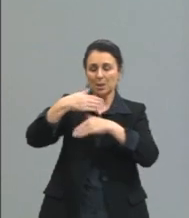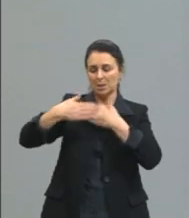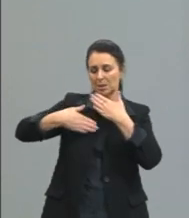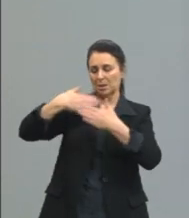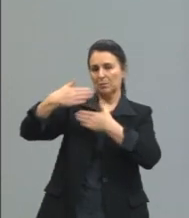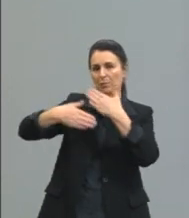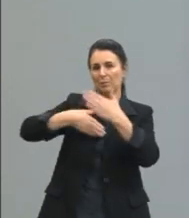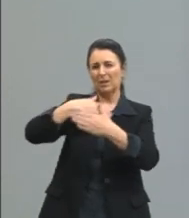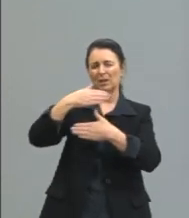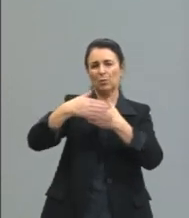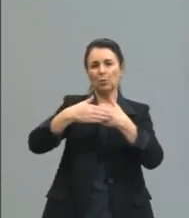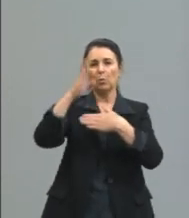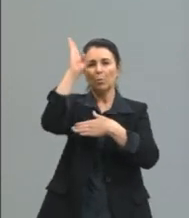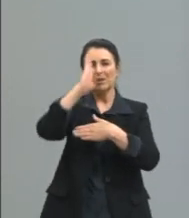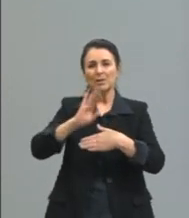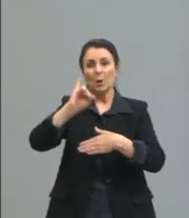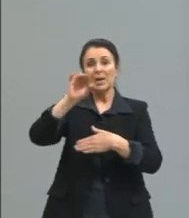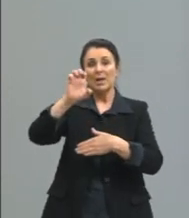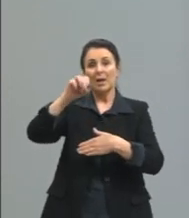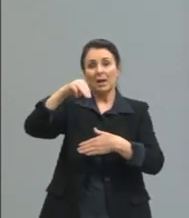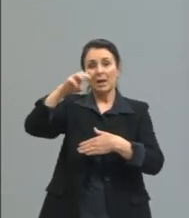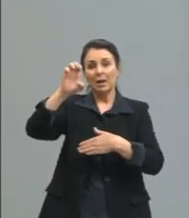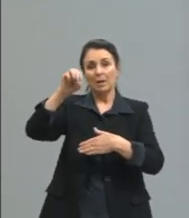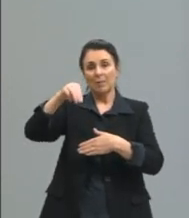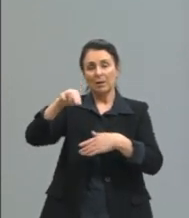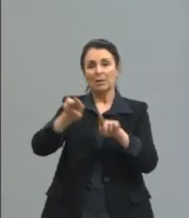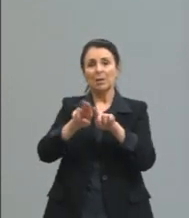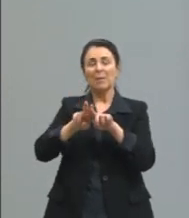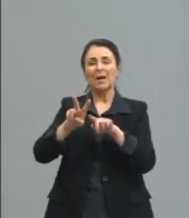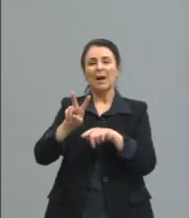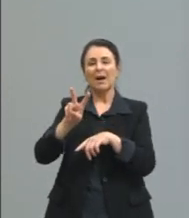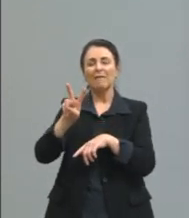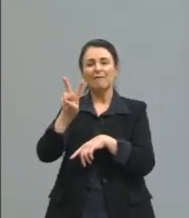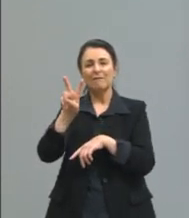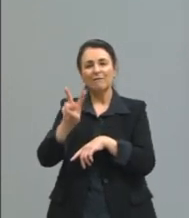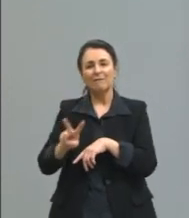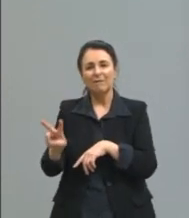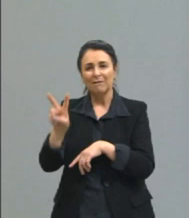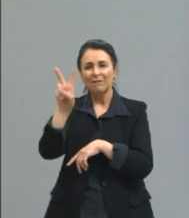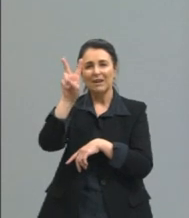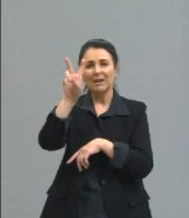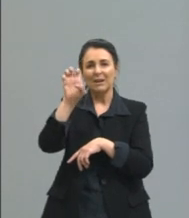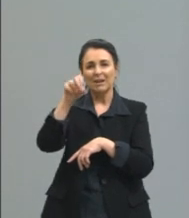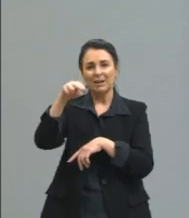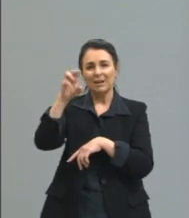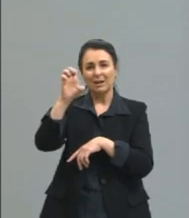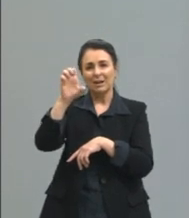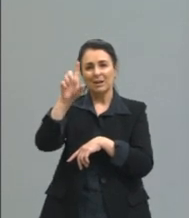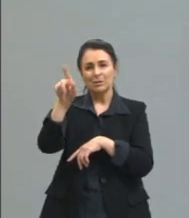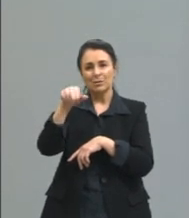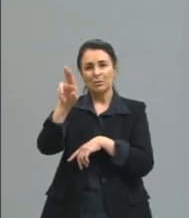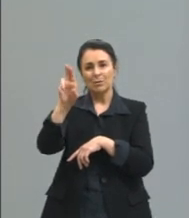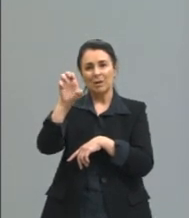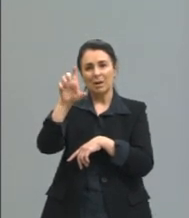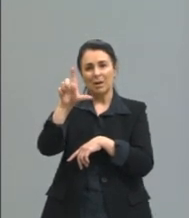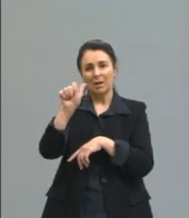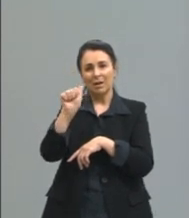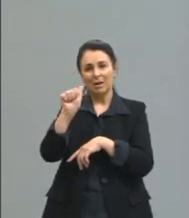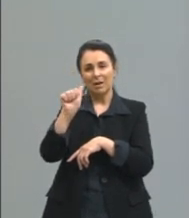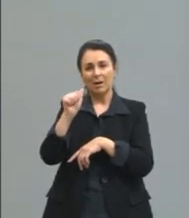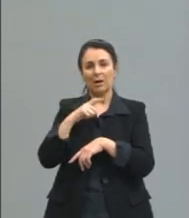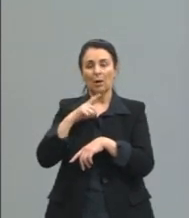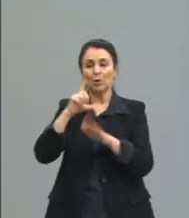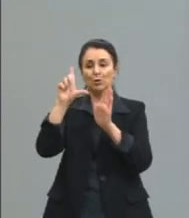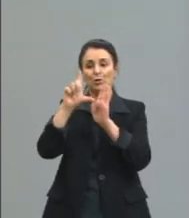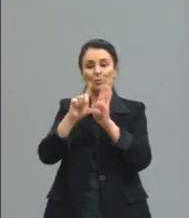como Iêmen, Brasil e Venezuela. Então, o que, que acontece, né? Houve uma diminuição no número de